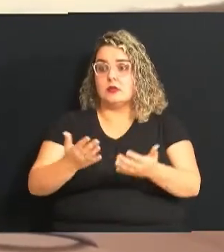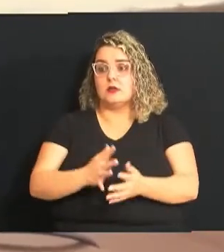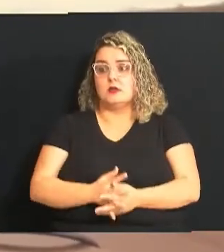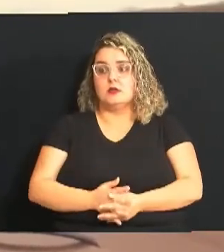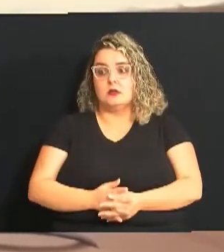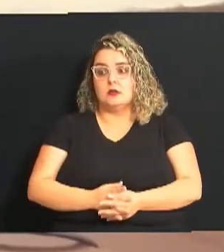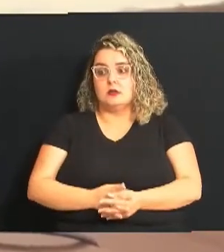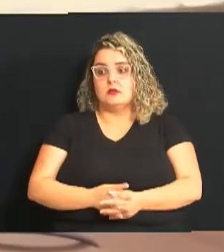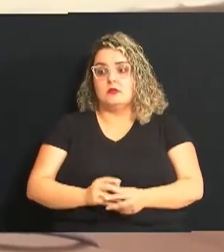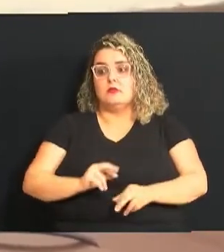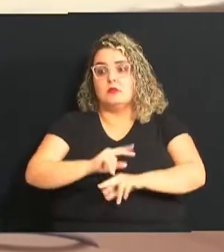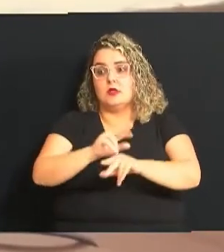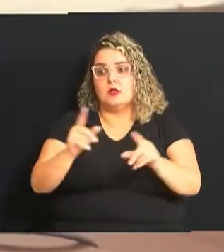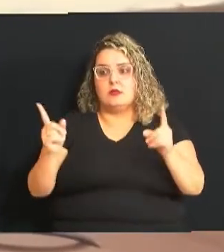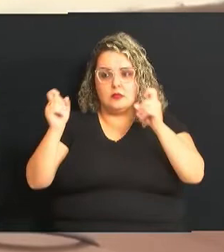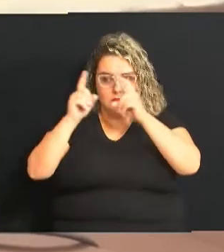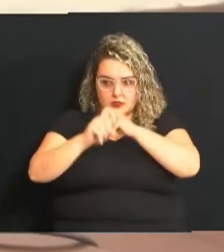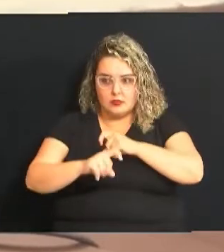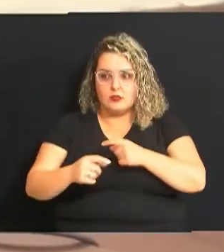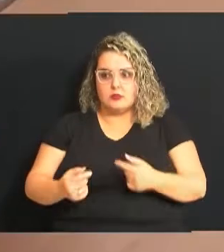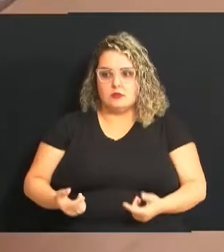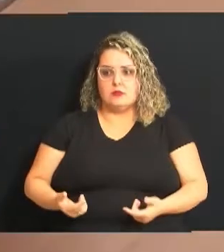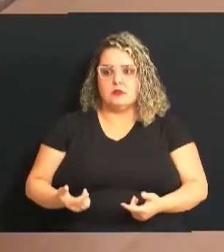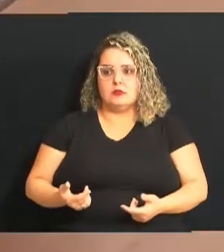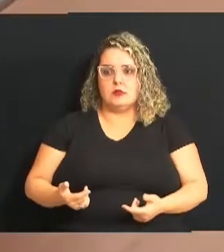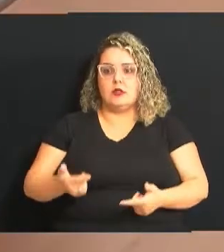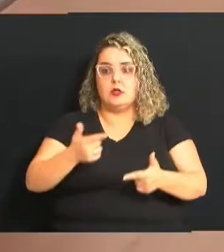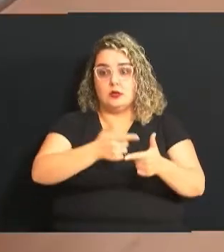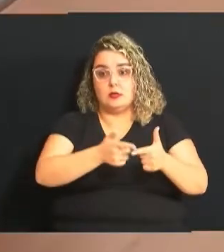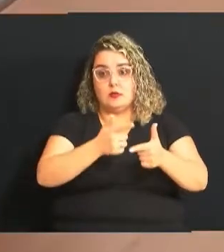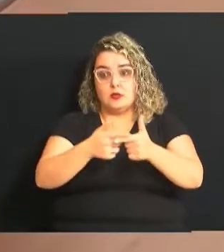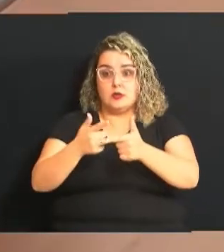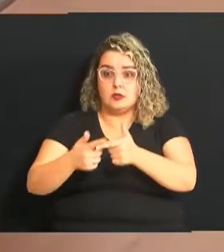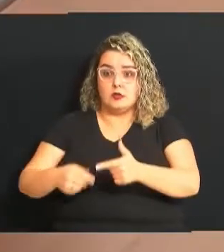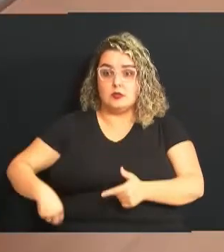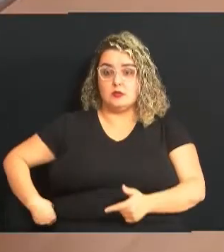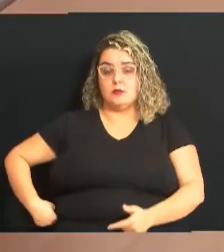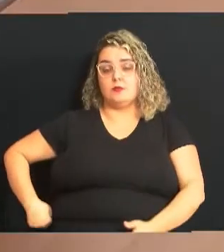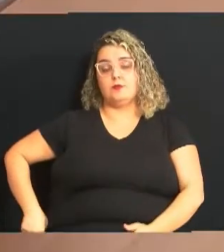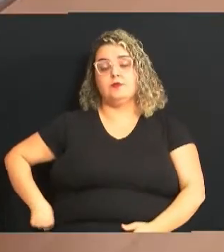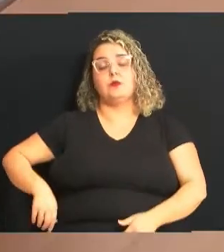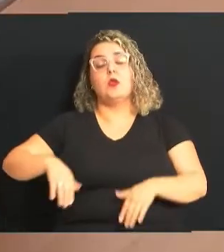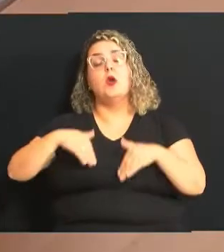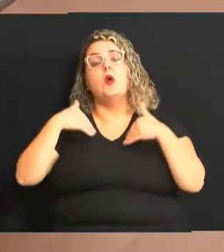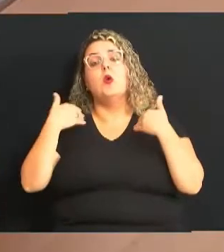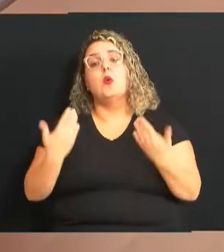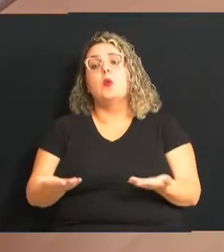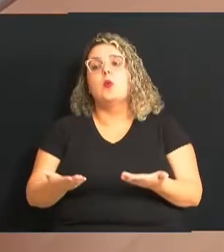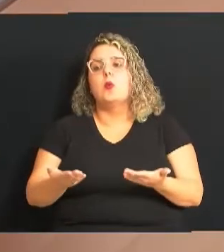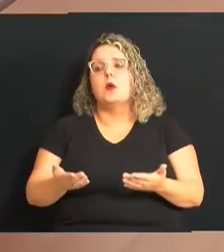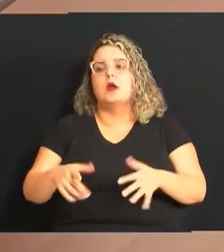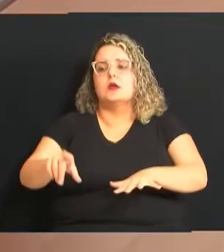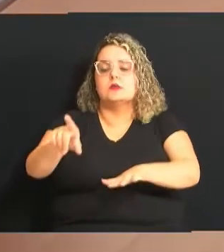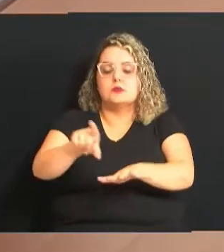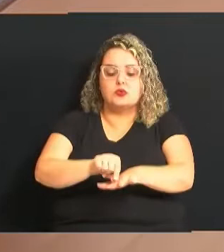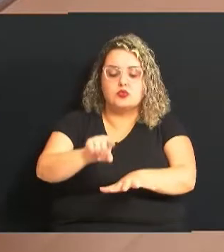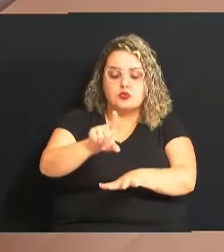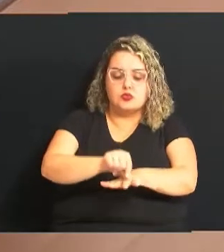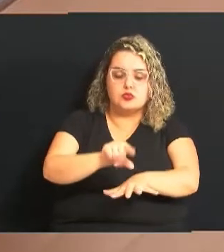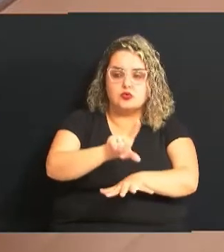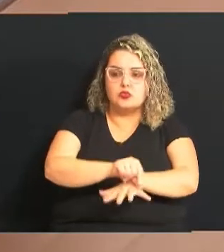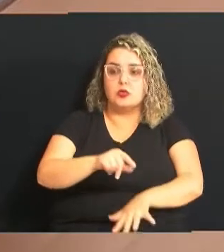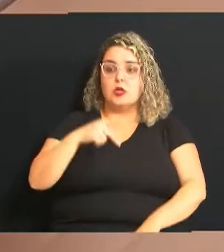tantos desafios e muitos obstáculos ainda, quais são os caminhos do ponto de vista de